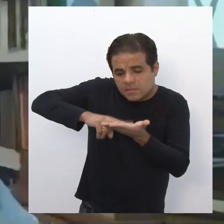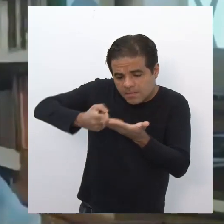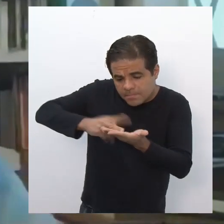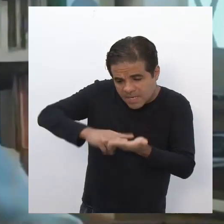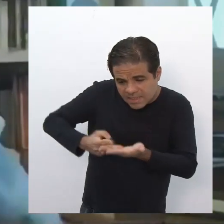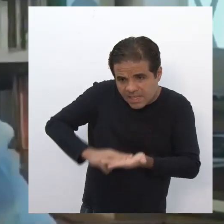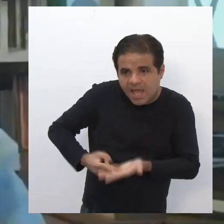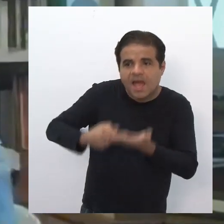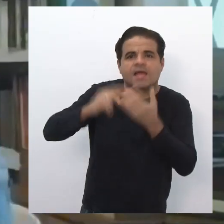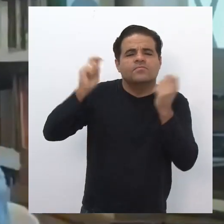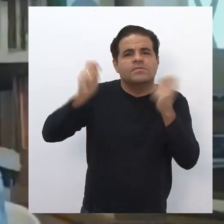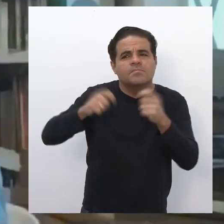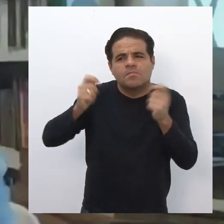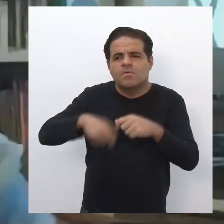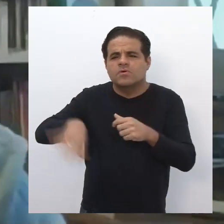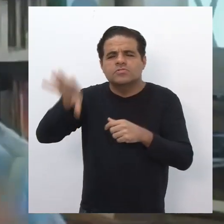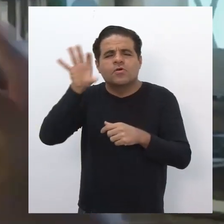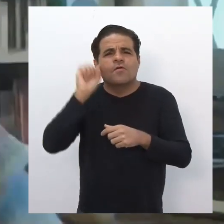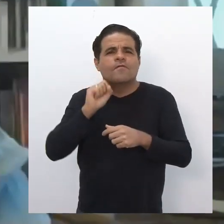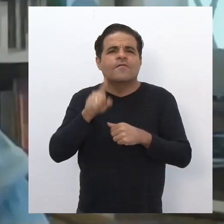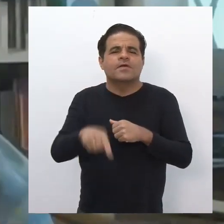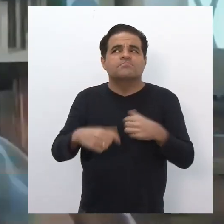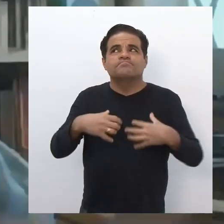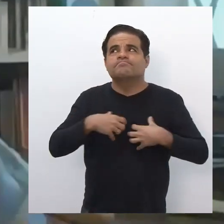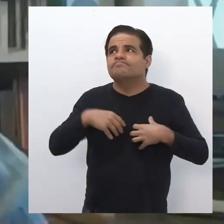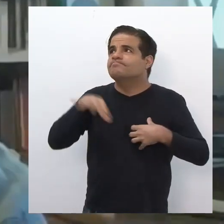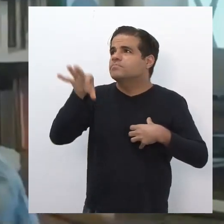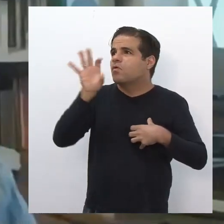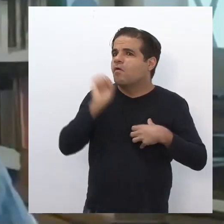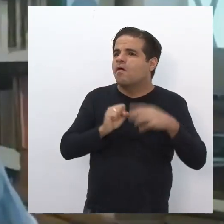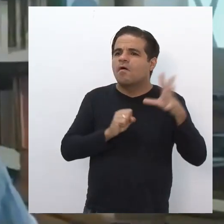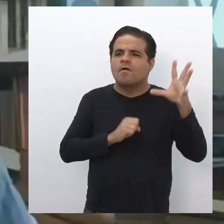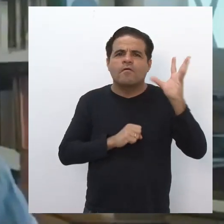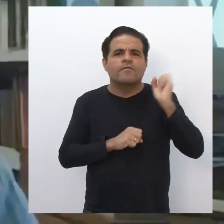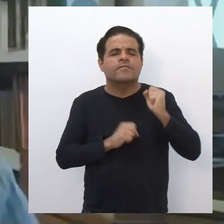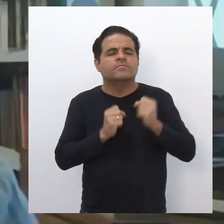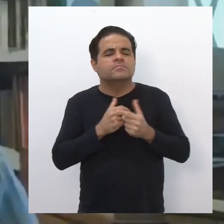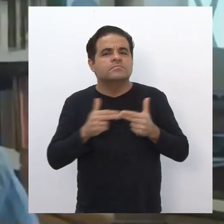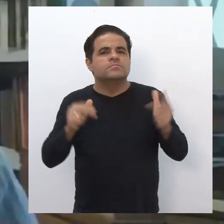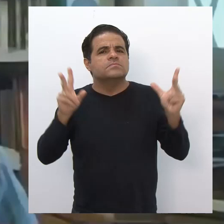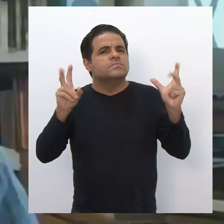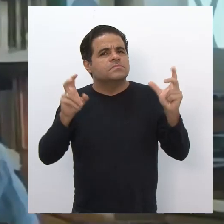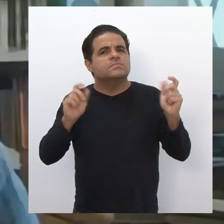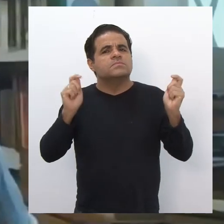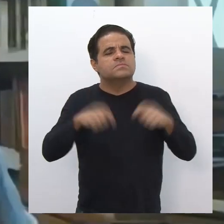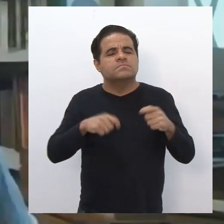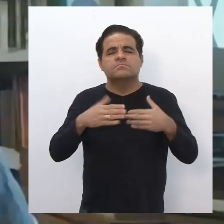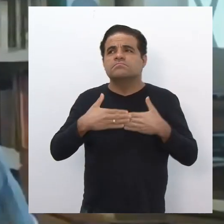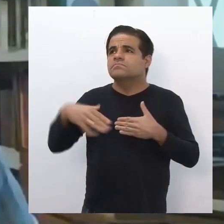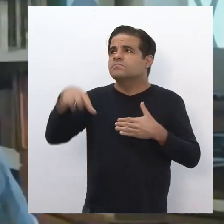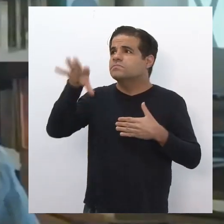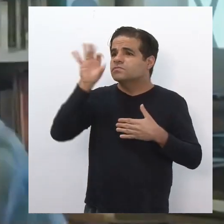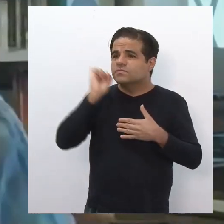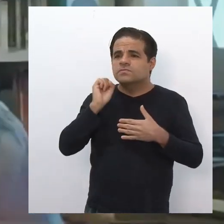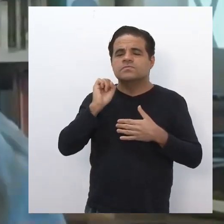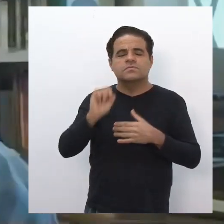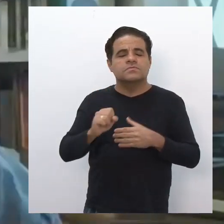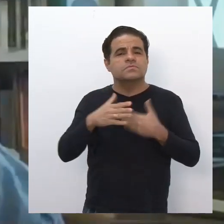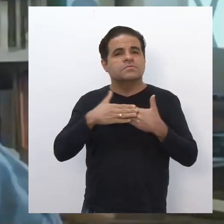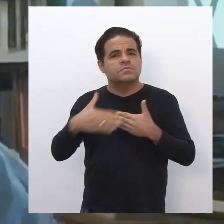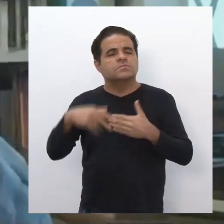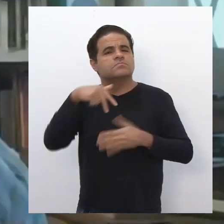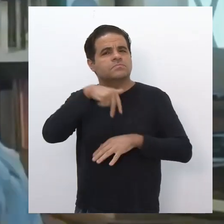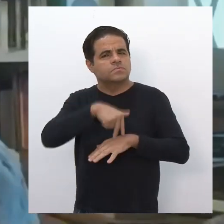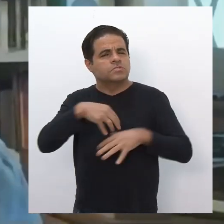interpretado, você pode ouvi-lo em situações diferentes, você pode ouvir, inclusive, em